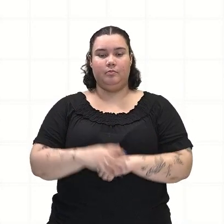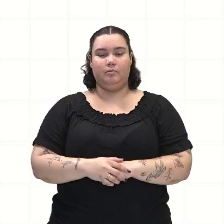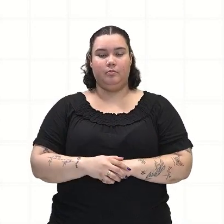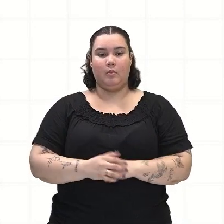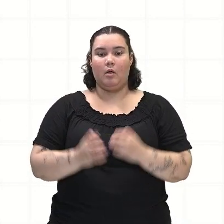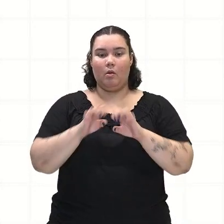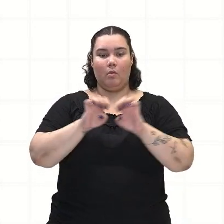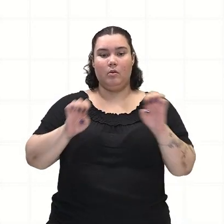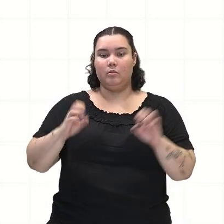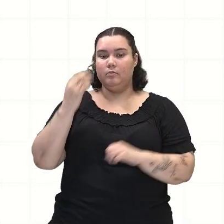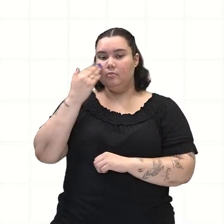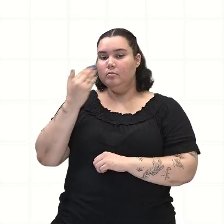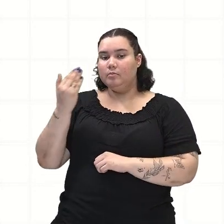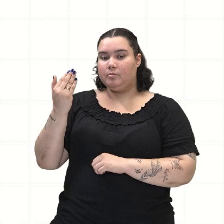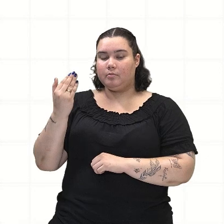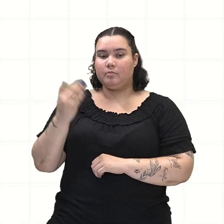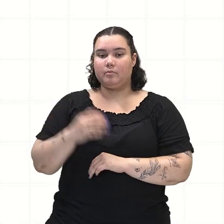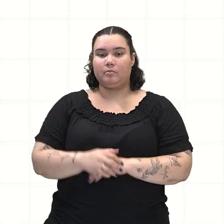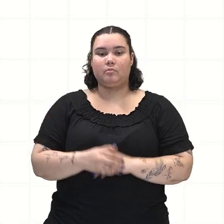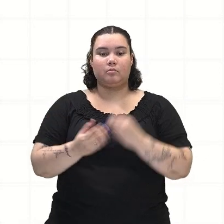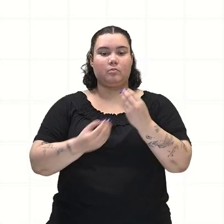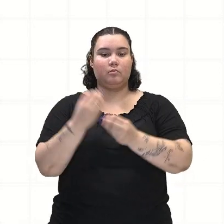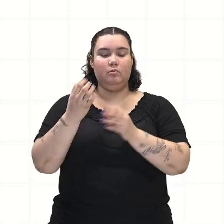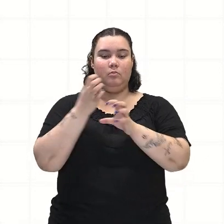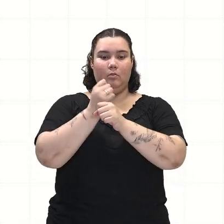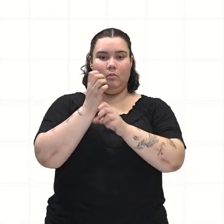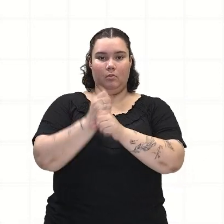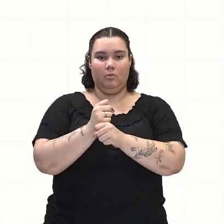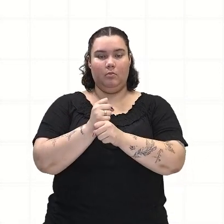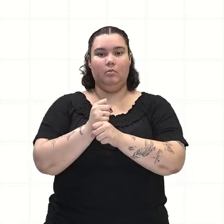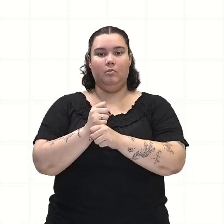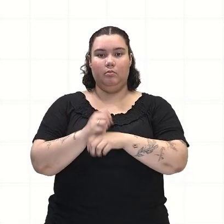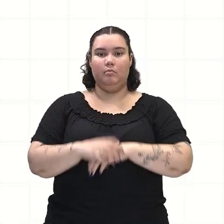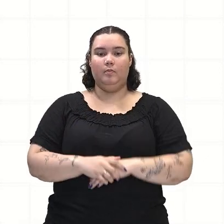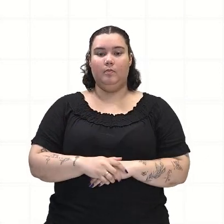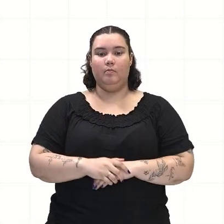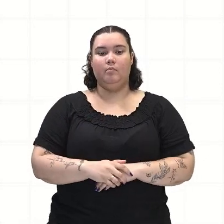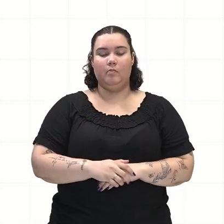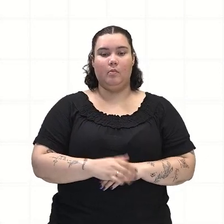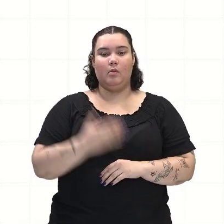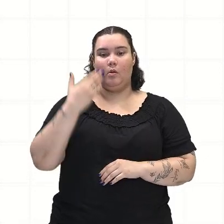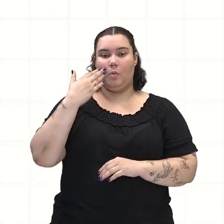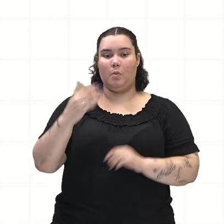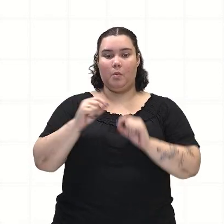fórmula do volume. Como é que eu calculo o volume total do prédio? Eu vou pegar o